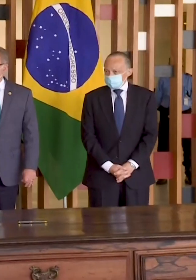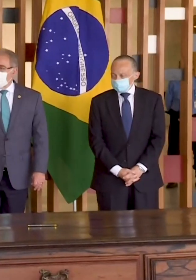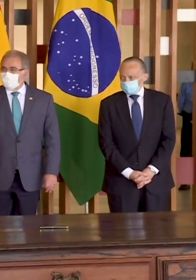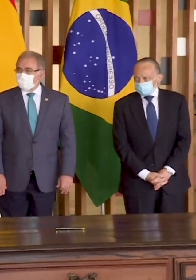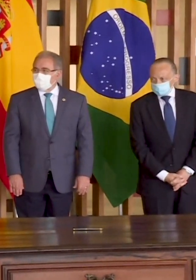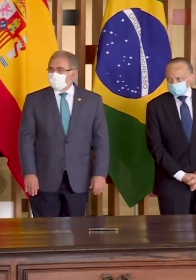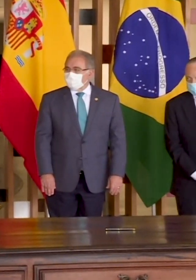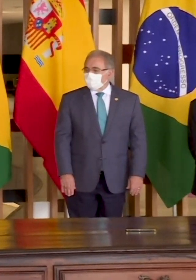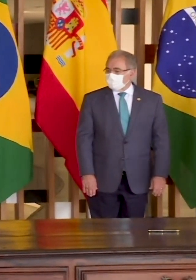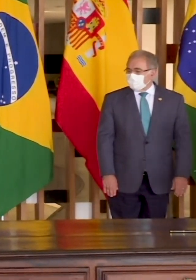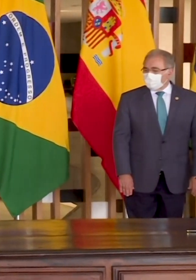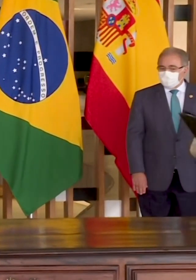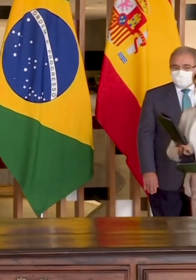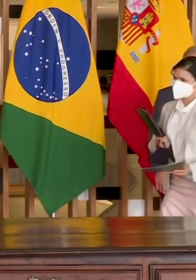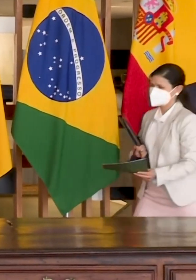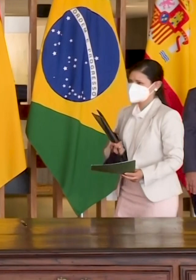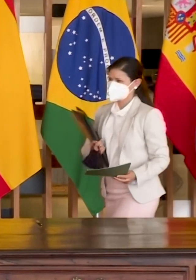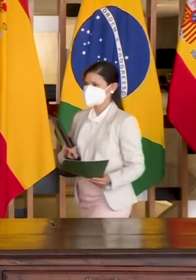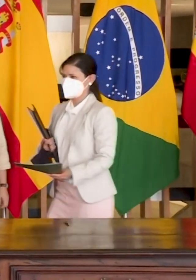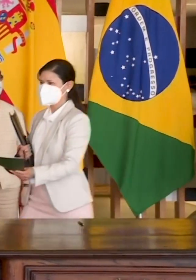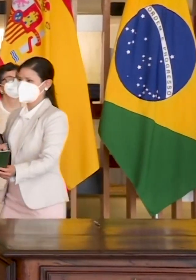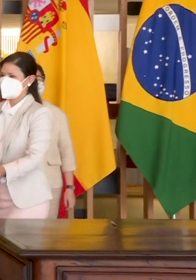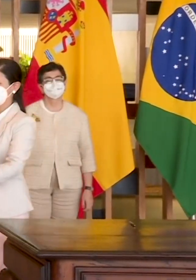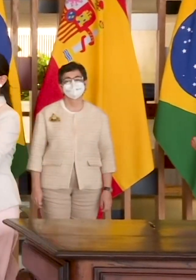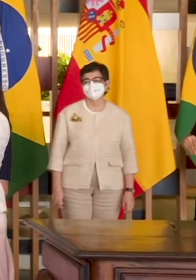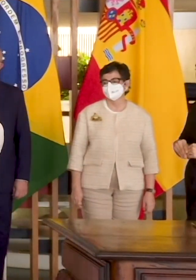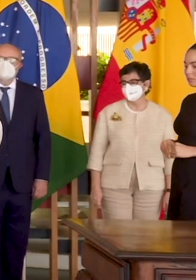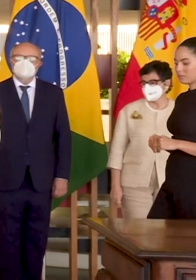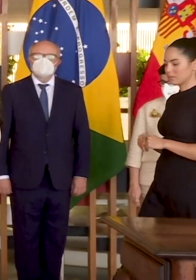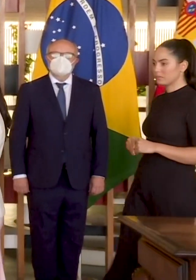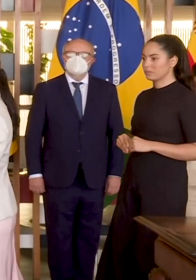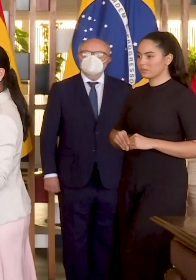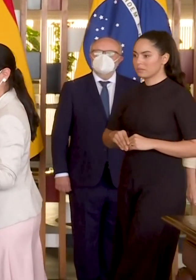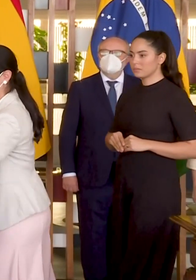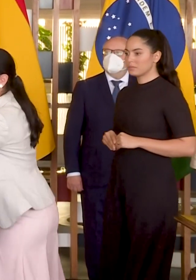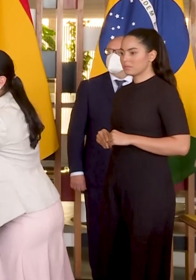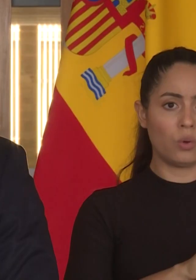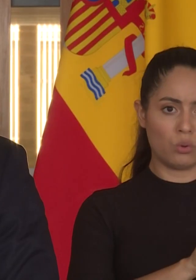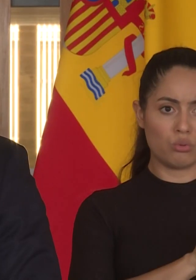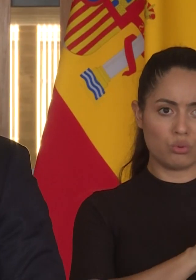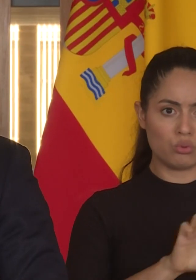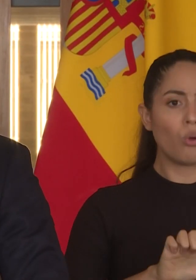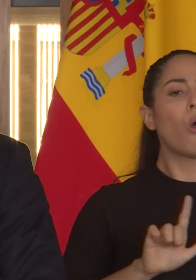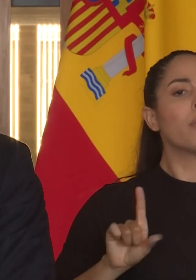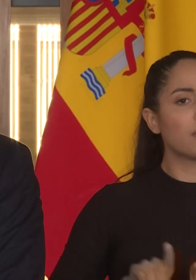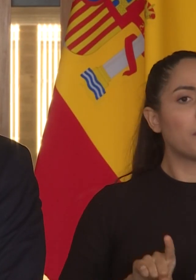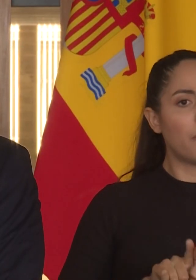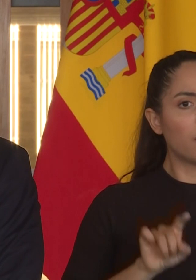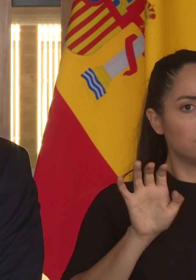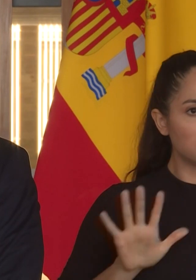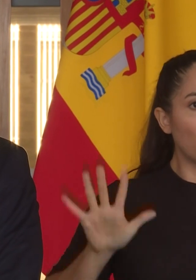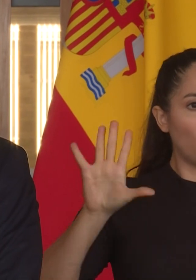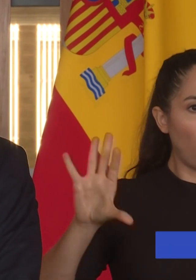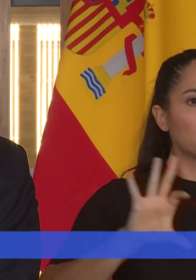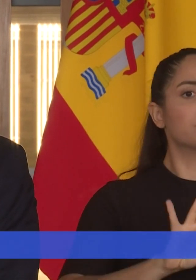27 países do bloco europeu e os 4 do sul-americano, Brasil, Argentina, Uruguai e Paraguai. Sublinho que o acordo